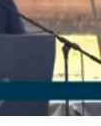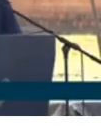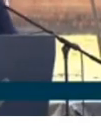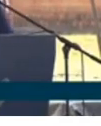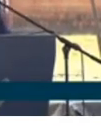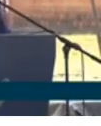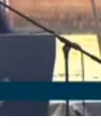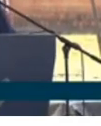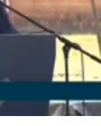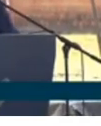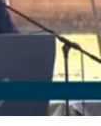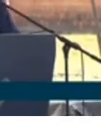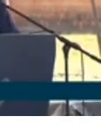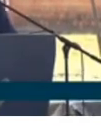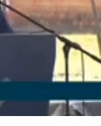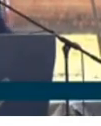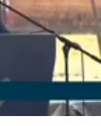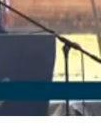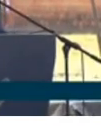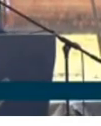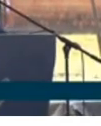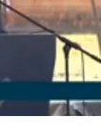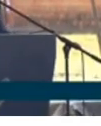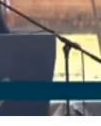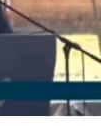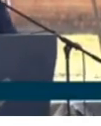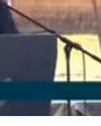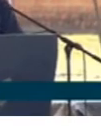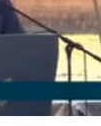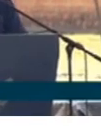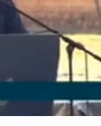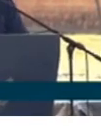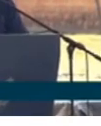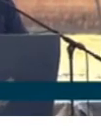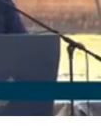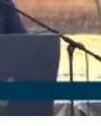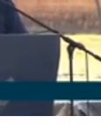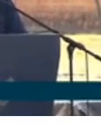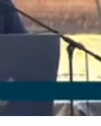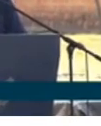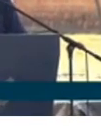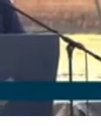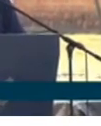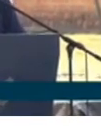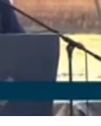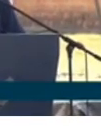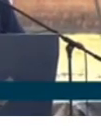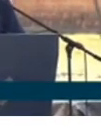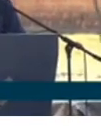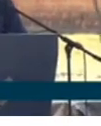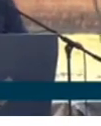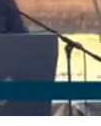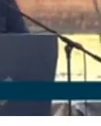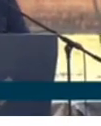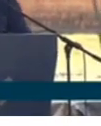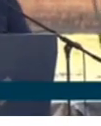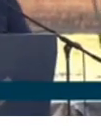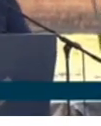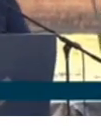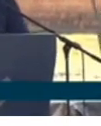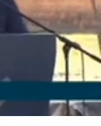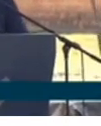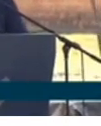da pandemia, logicamente, tendo à frente uma das baluartes, a nossa querida ministra aqui do nosso querido Mato